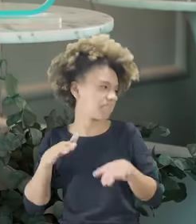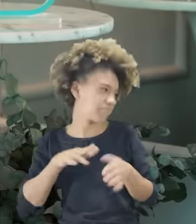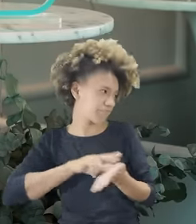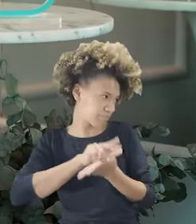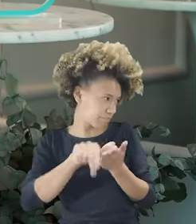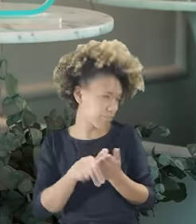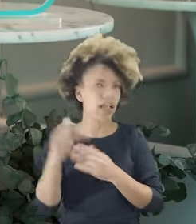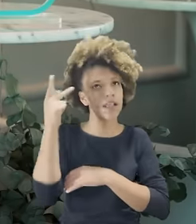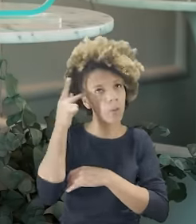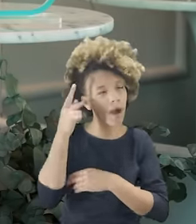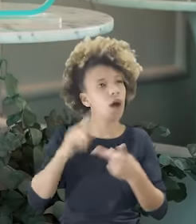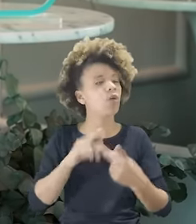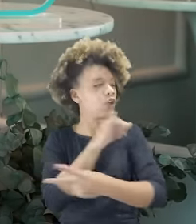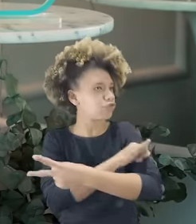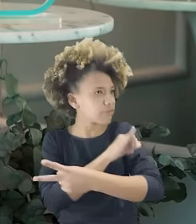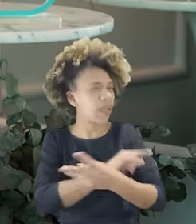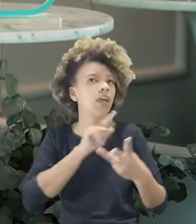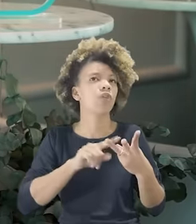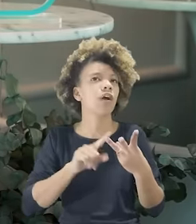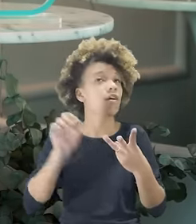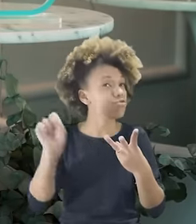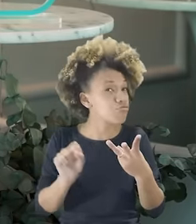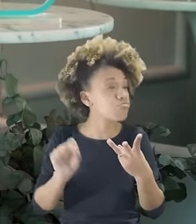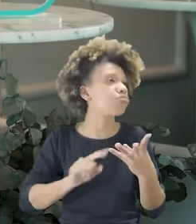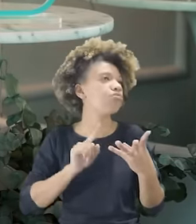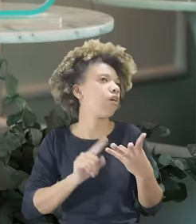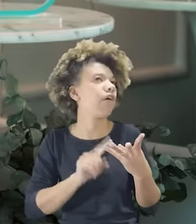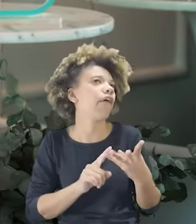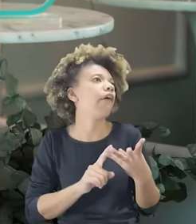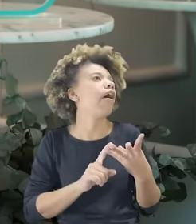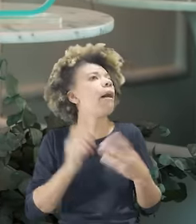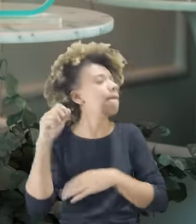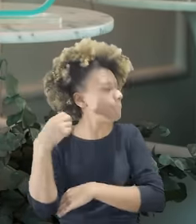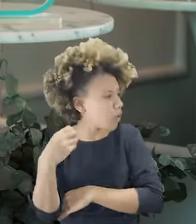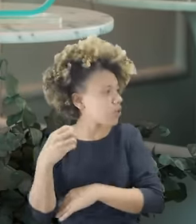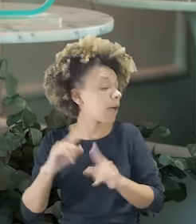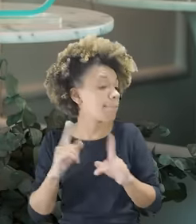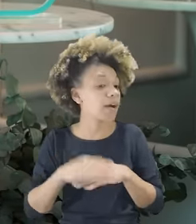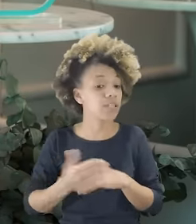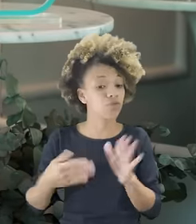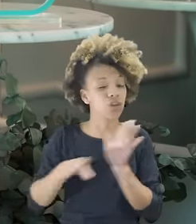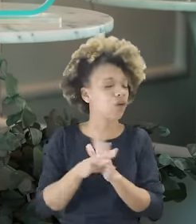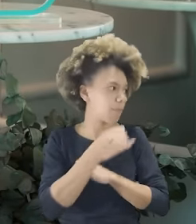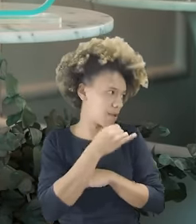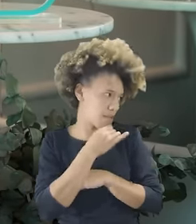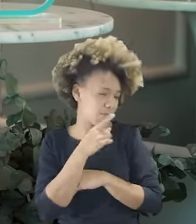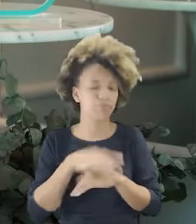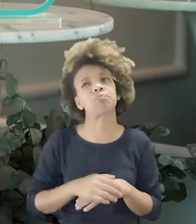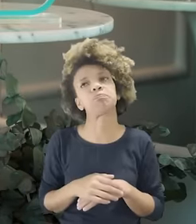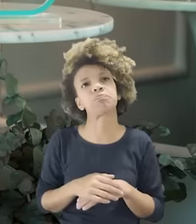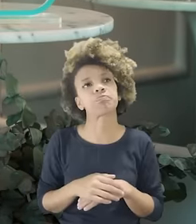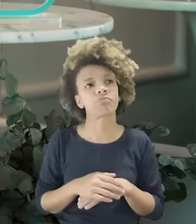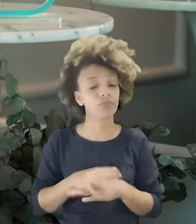destino assim né São Paulo Rio de Janeiro Santa Catarina vou para o sul vai Porto Alegre e tal aí eu chego ali por